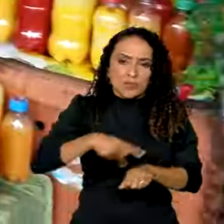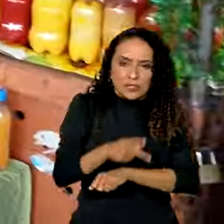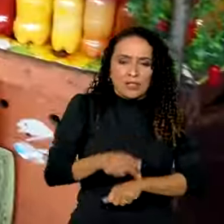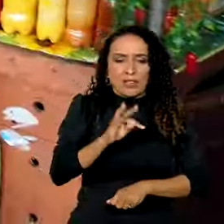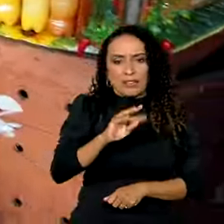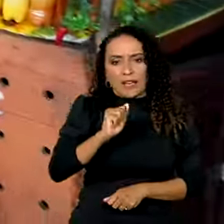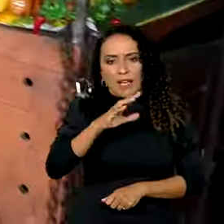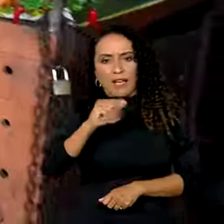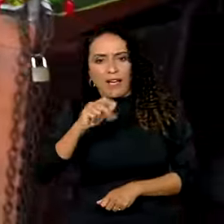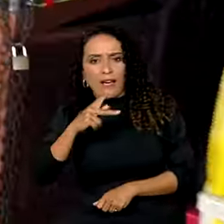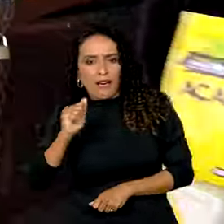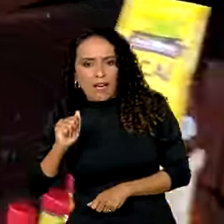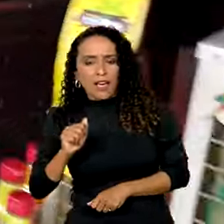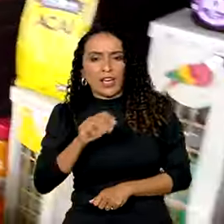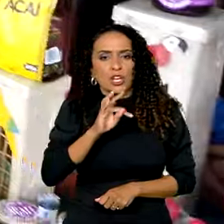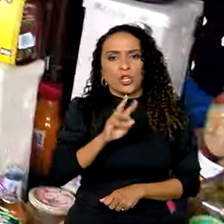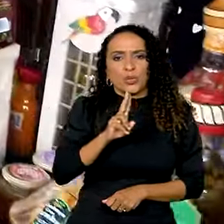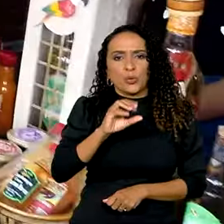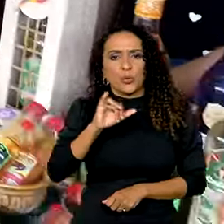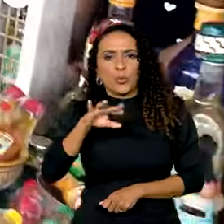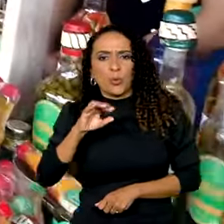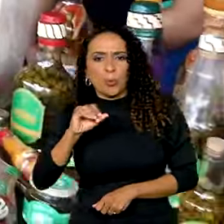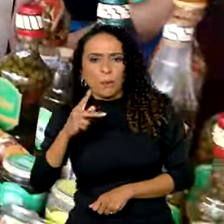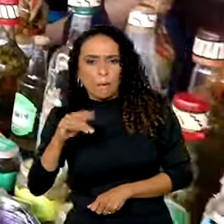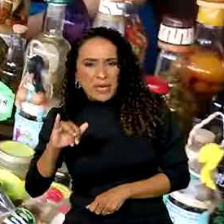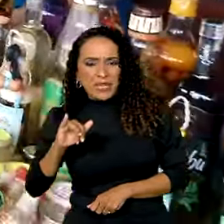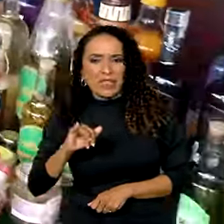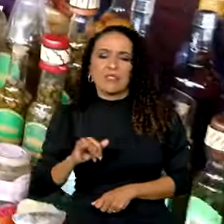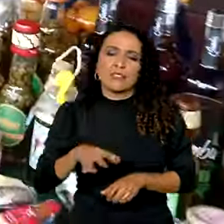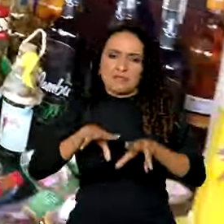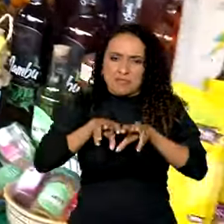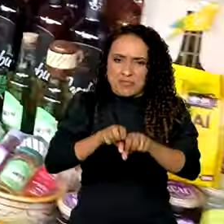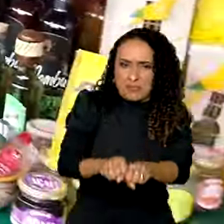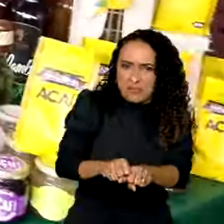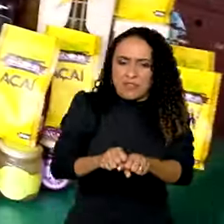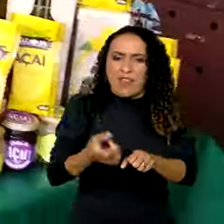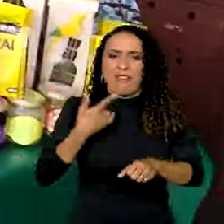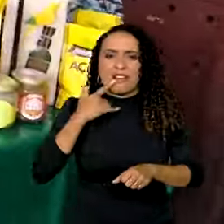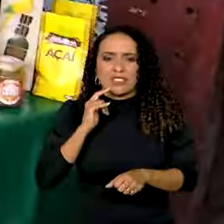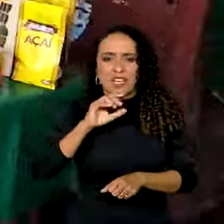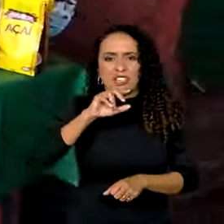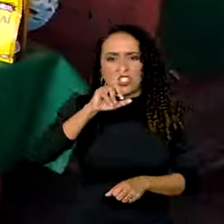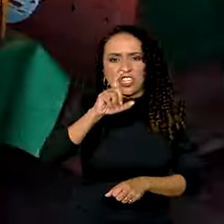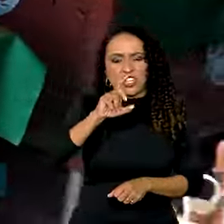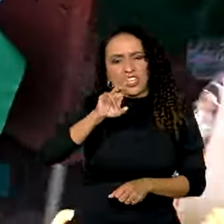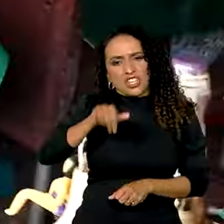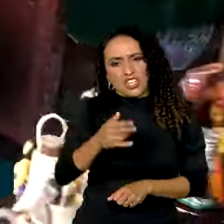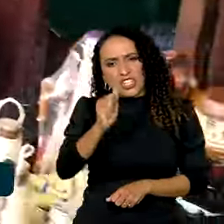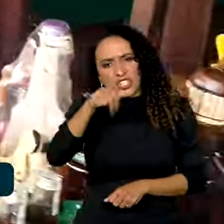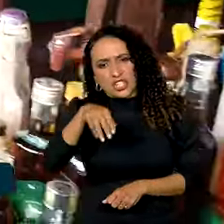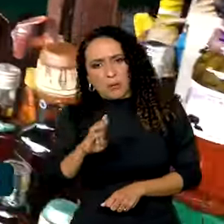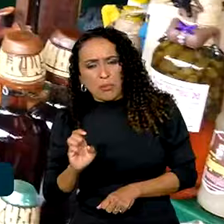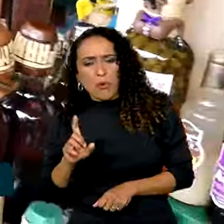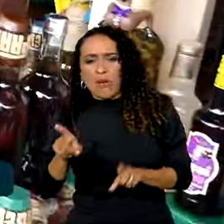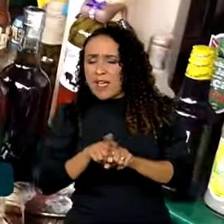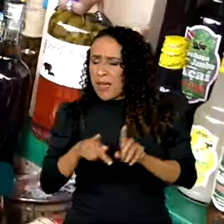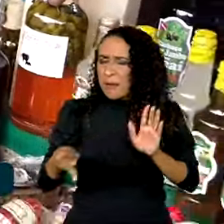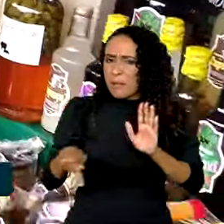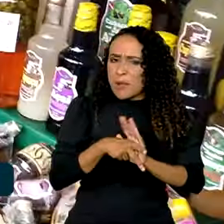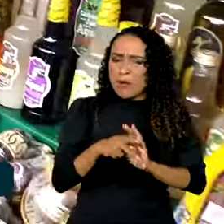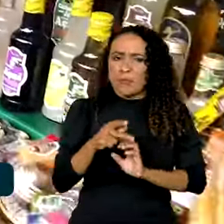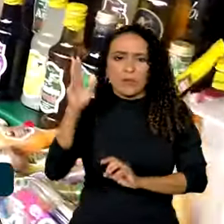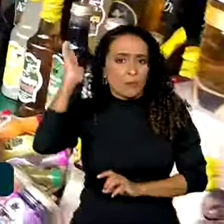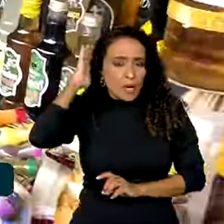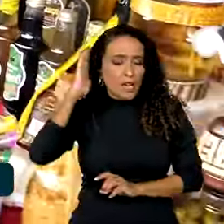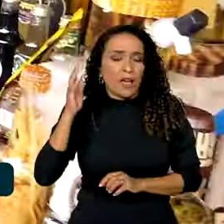tucupi, maniçoba, açaí, cachaça de jambu. São vários os produtos made in Pará que fazem sucesso